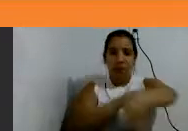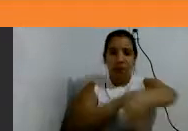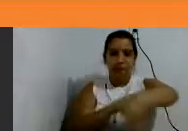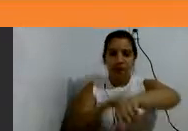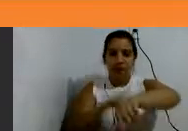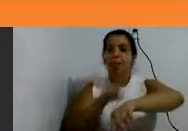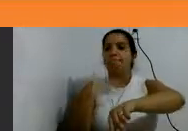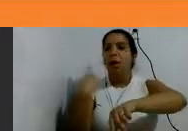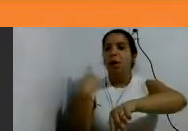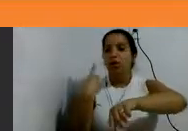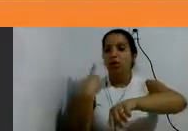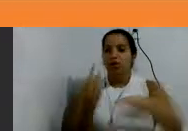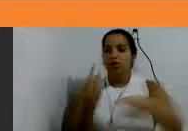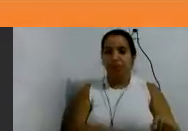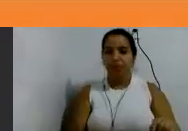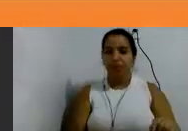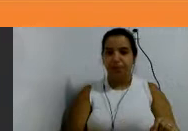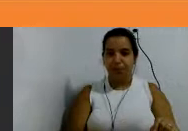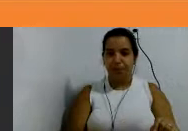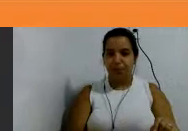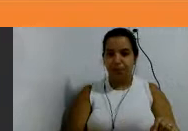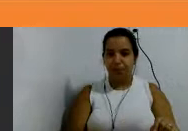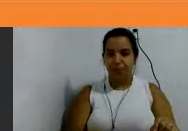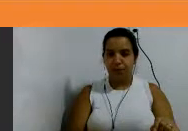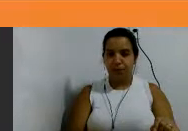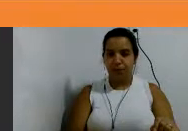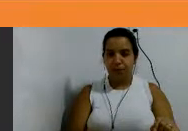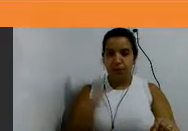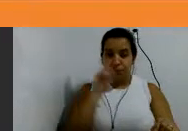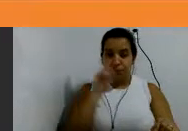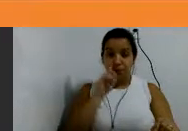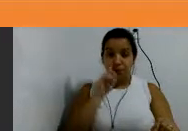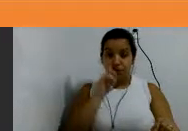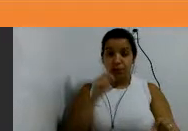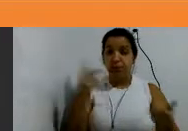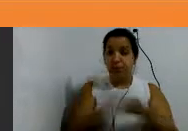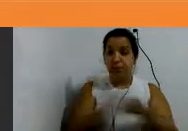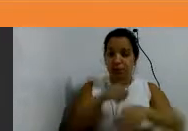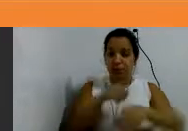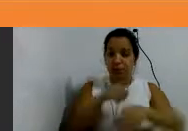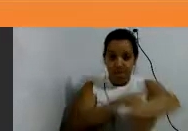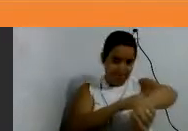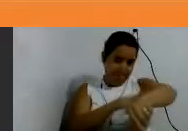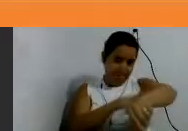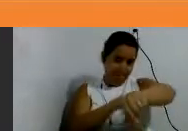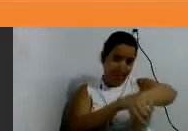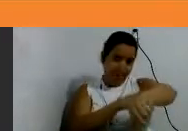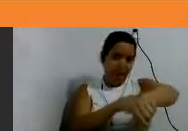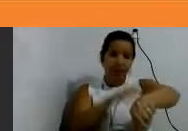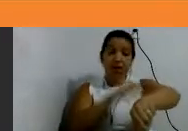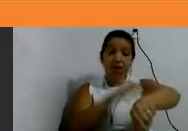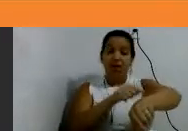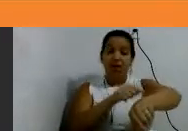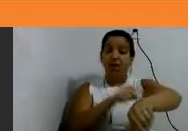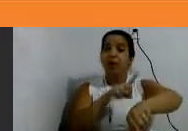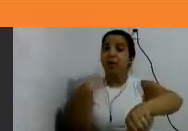Então, sempre quando a gente fala uma lesão ulcerada, é que a gente tem um epitélio e aquele epitélio ele sofreu uma